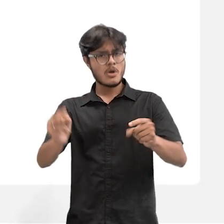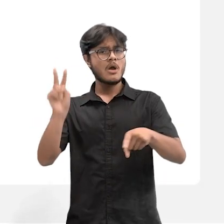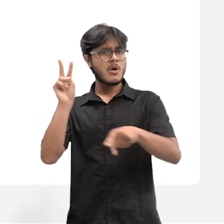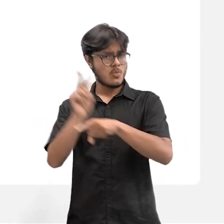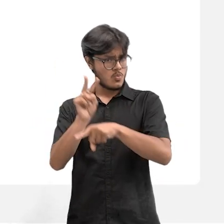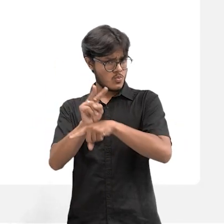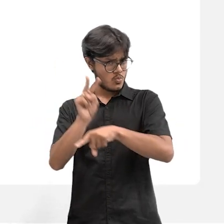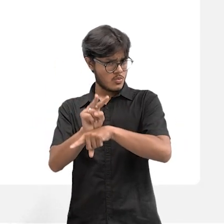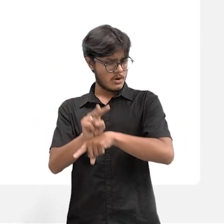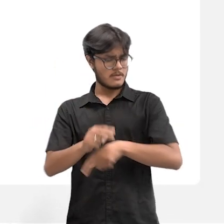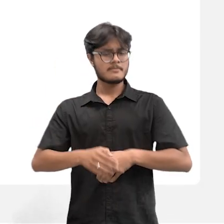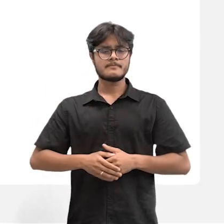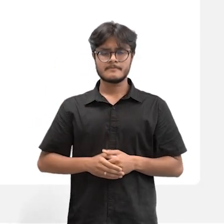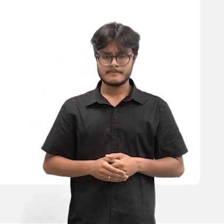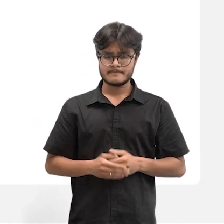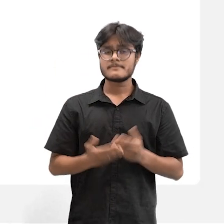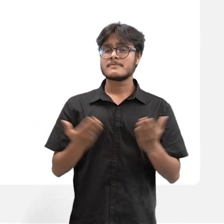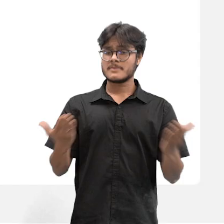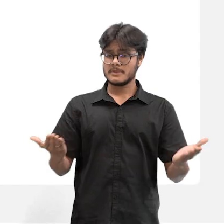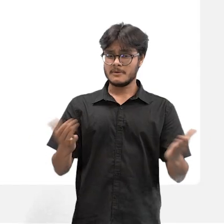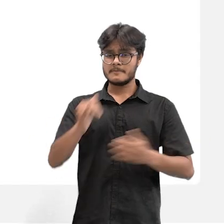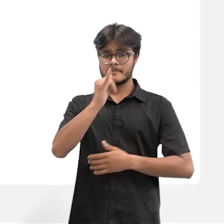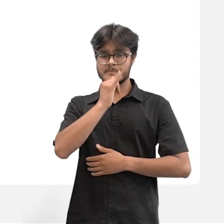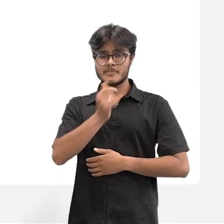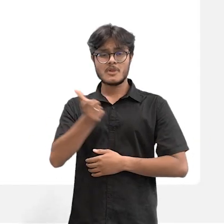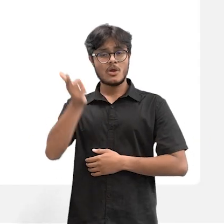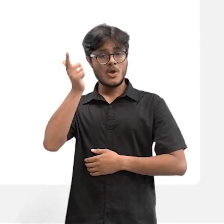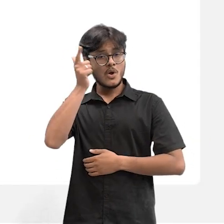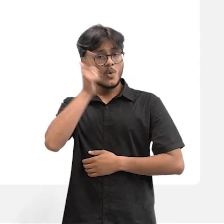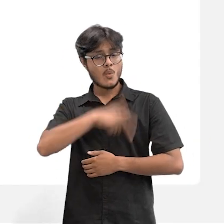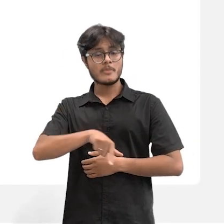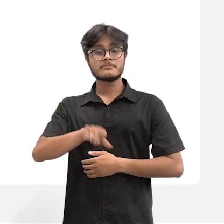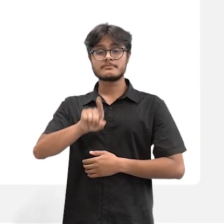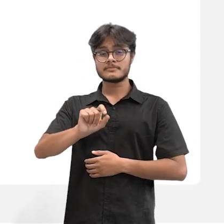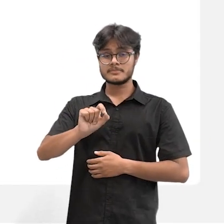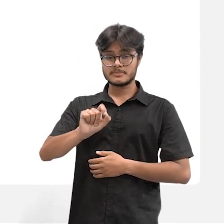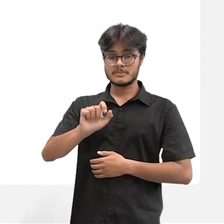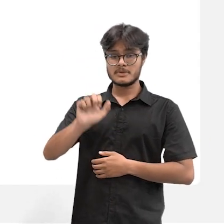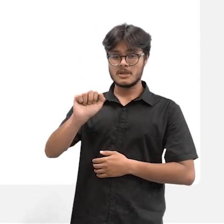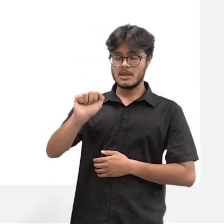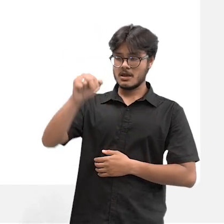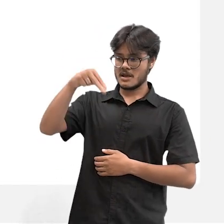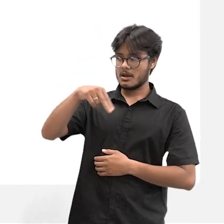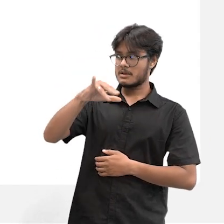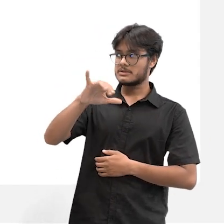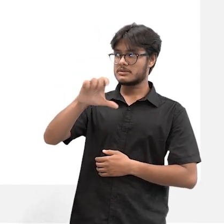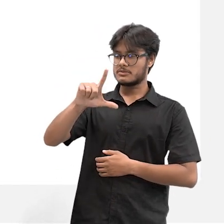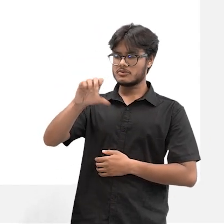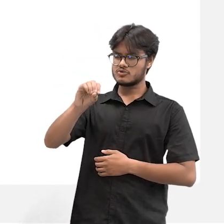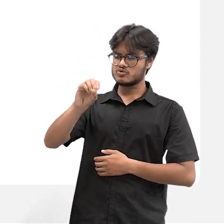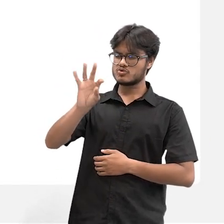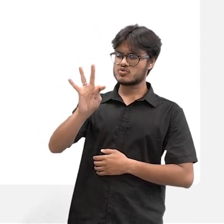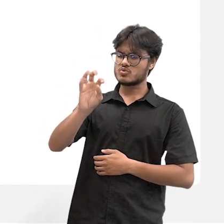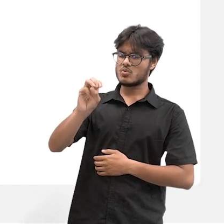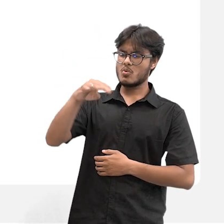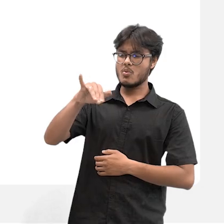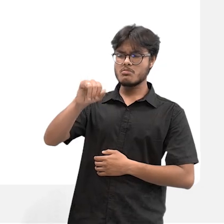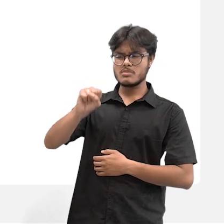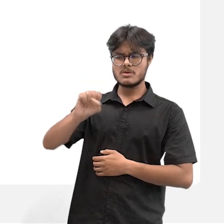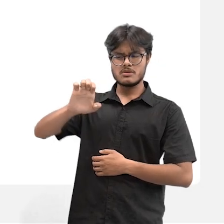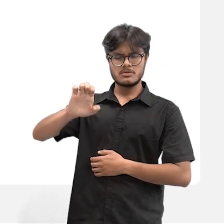por ela causada. No caso da contaminação pelo amarelão, que é uma ancilostomíase,